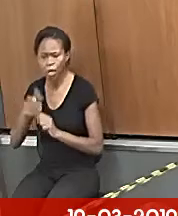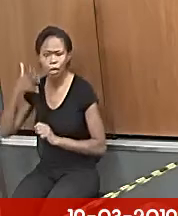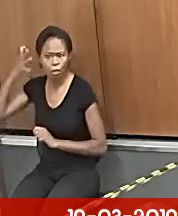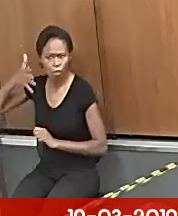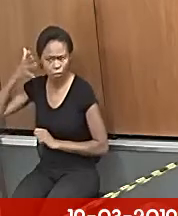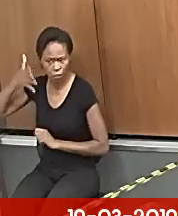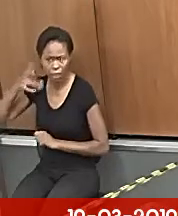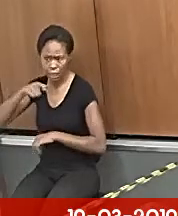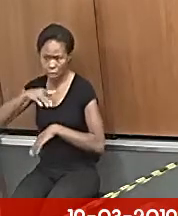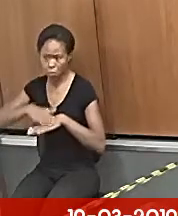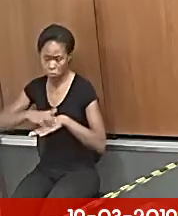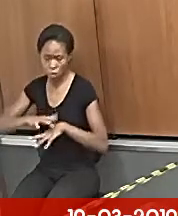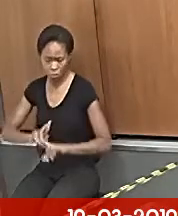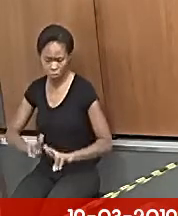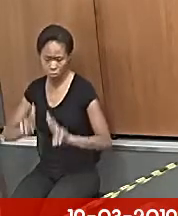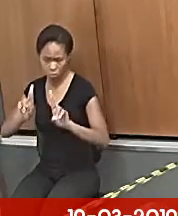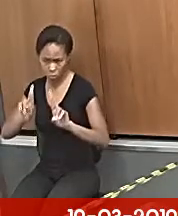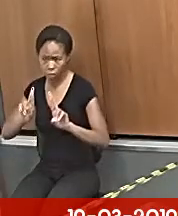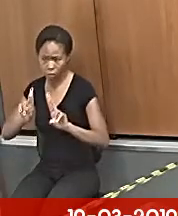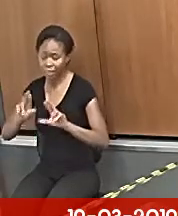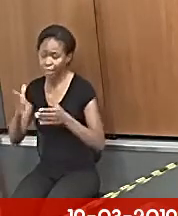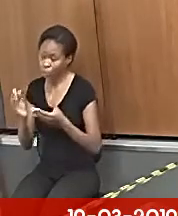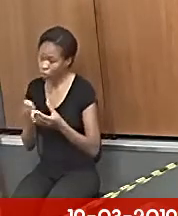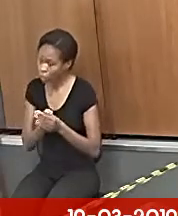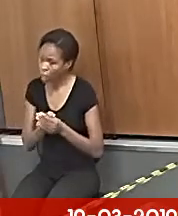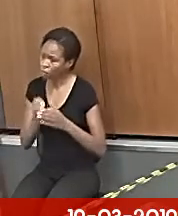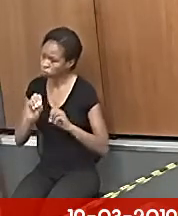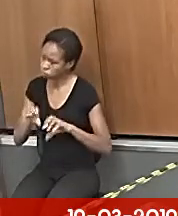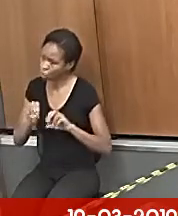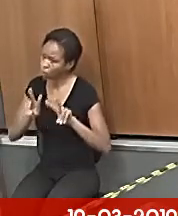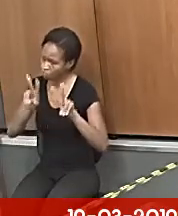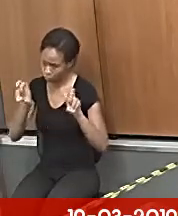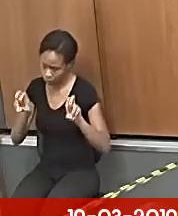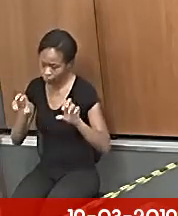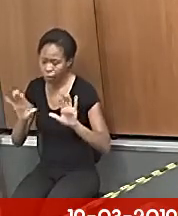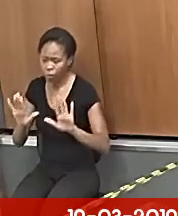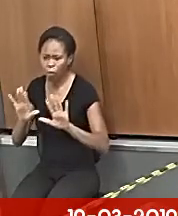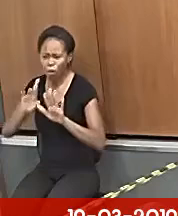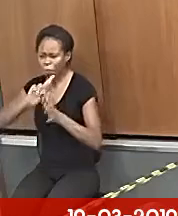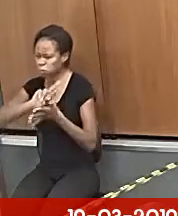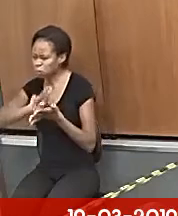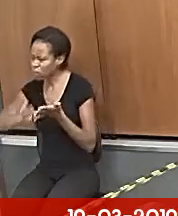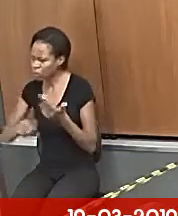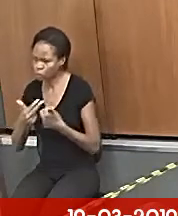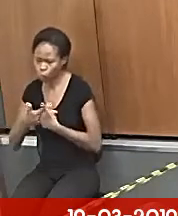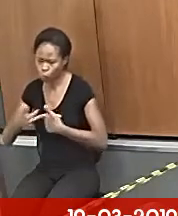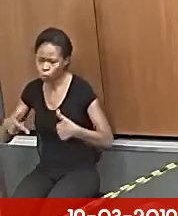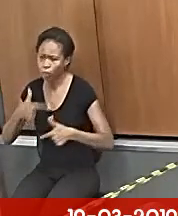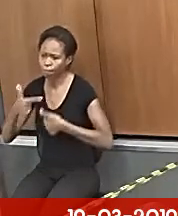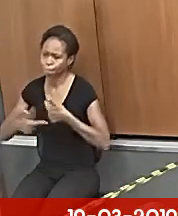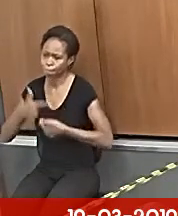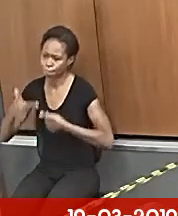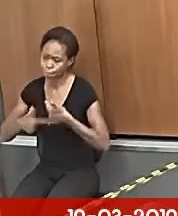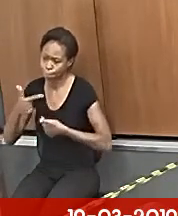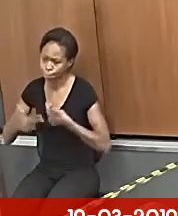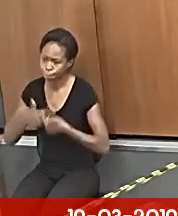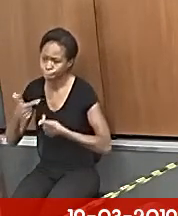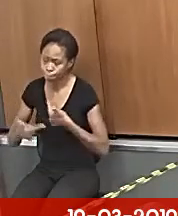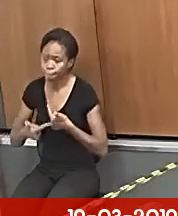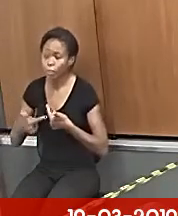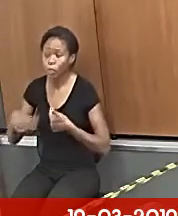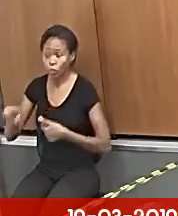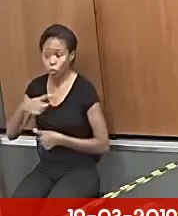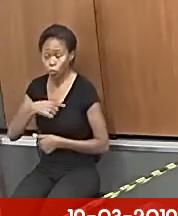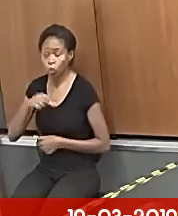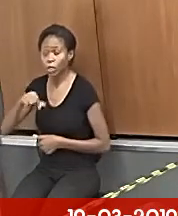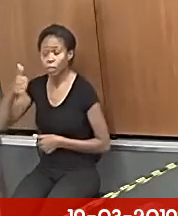inclusão então nós temos muitas coisas para fazer mas vamos pegar as que estão mais próximas e fazer um calendário que atinja